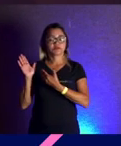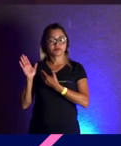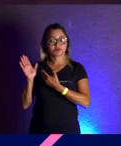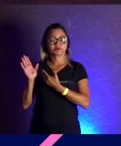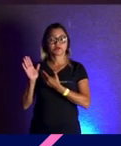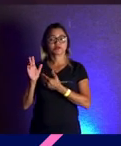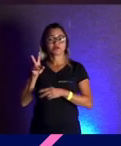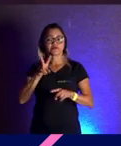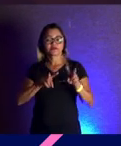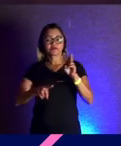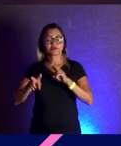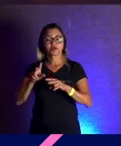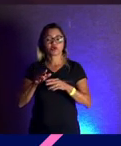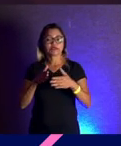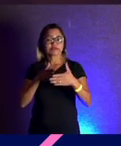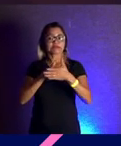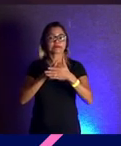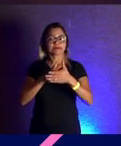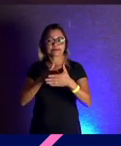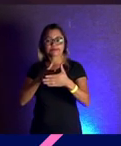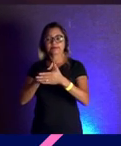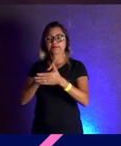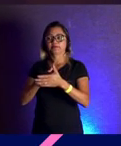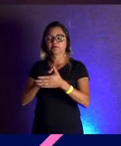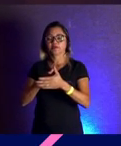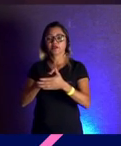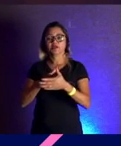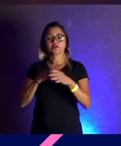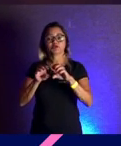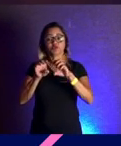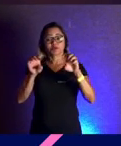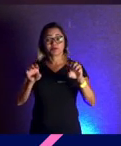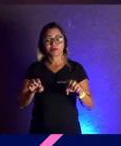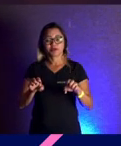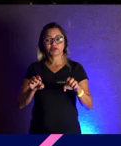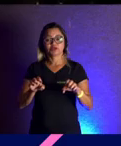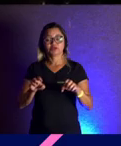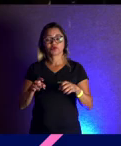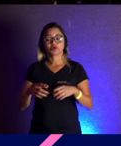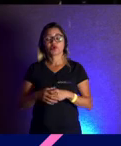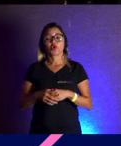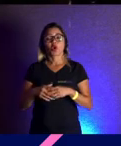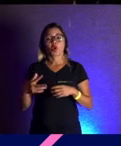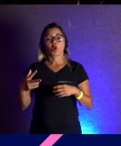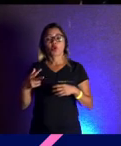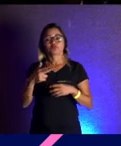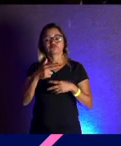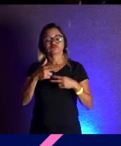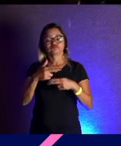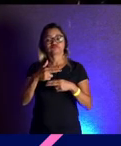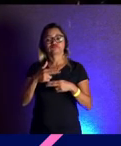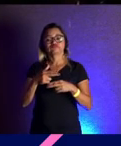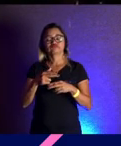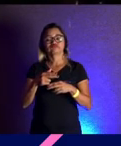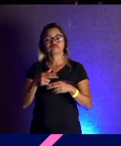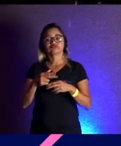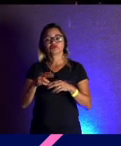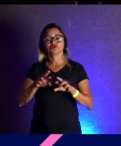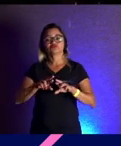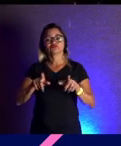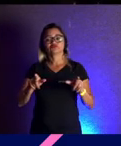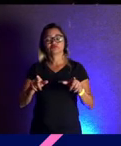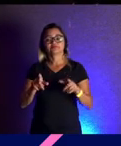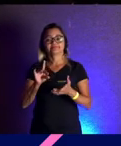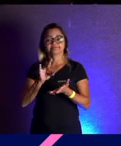Essas visões limitadas e estruturalmente com recortes enviesados da